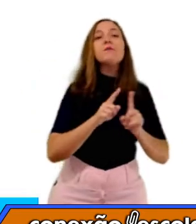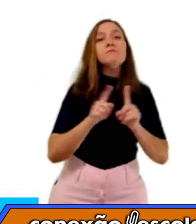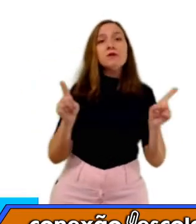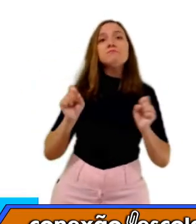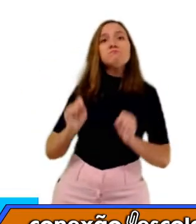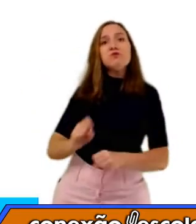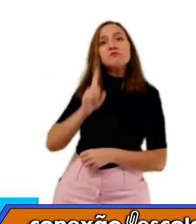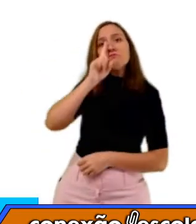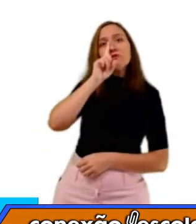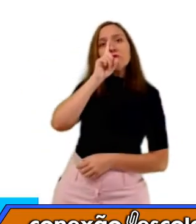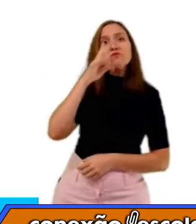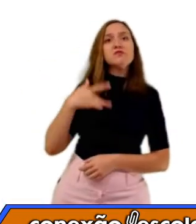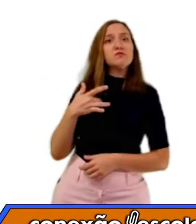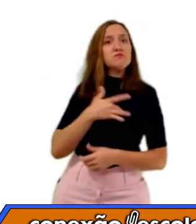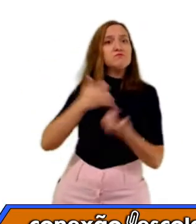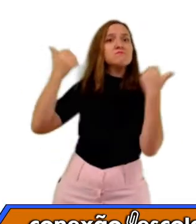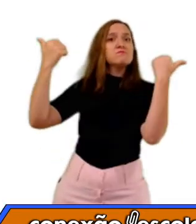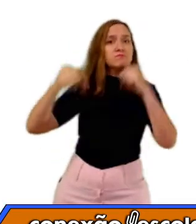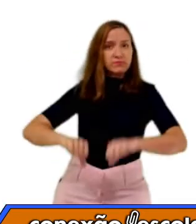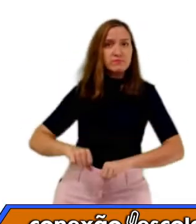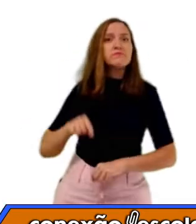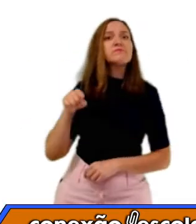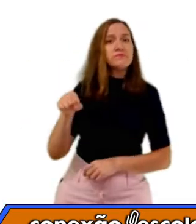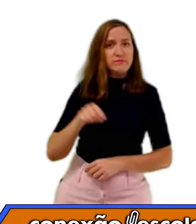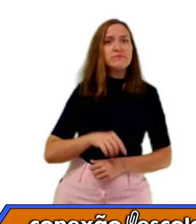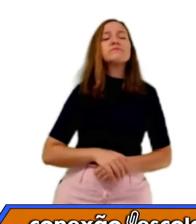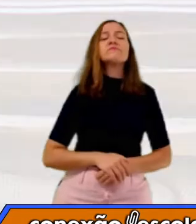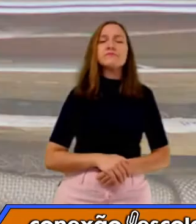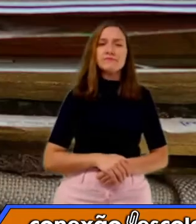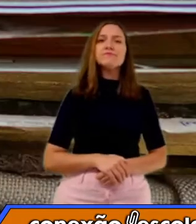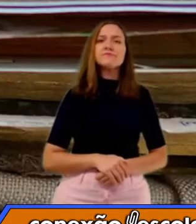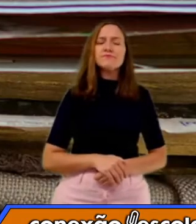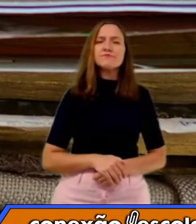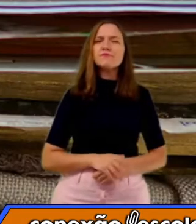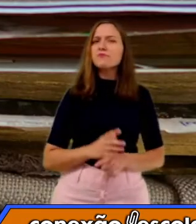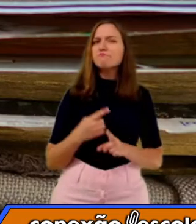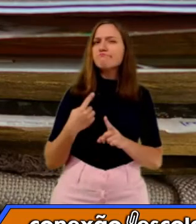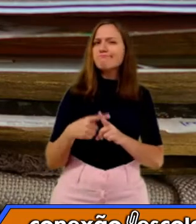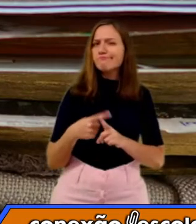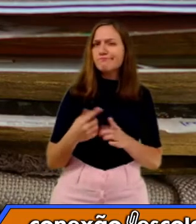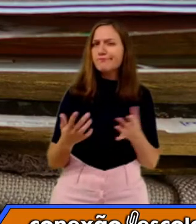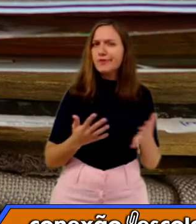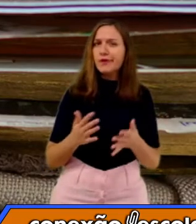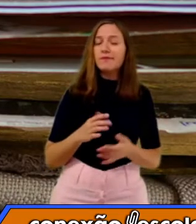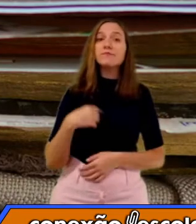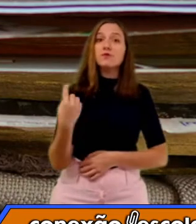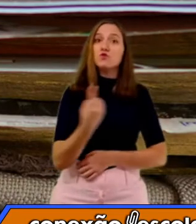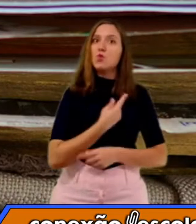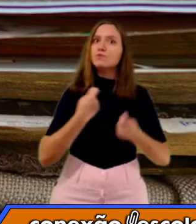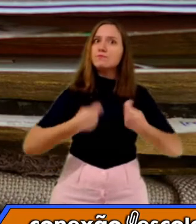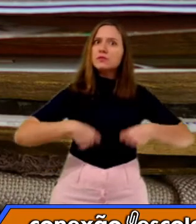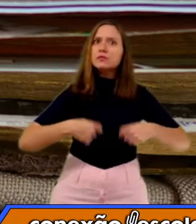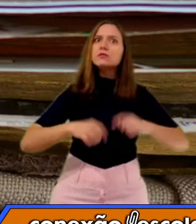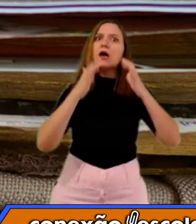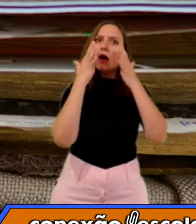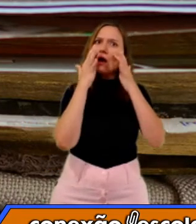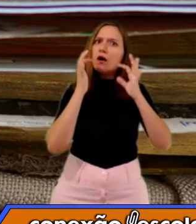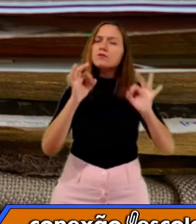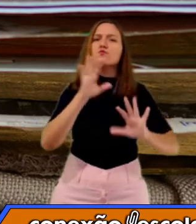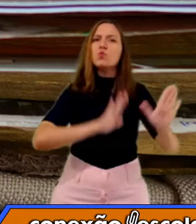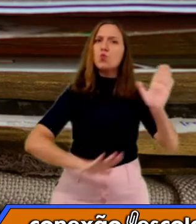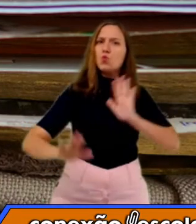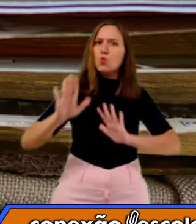até em risco para estar usando essa medicação. Por quê? Porque nós precisamos ter cuidado, às vezes,